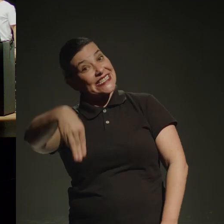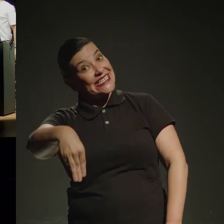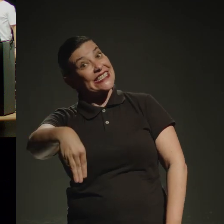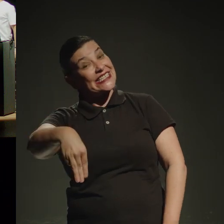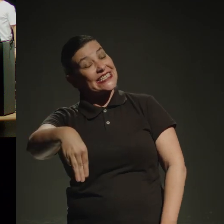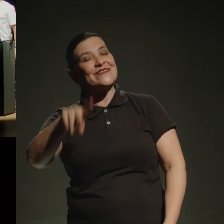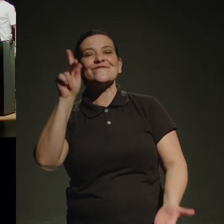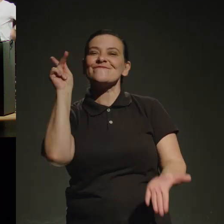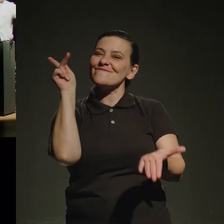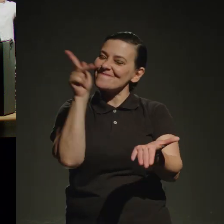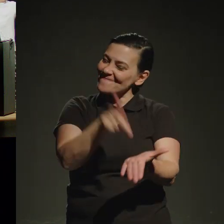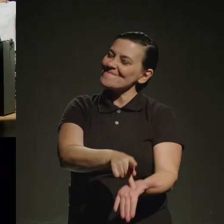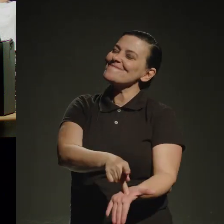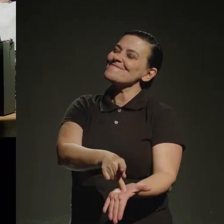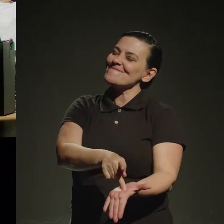Sim.